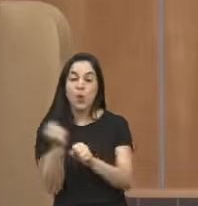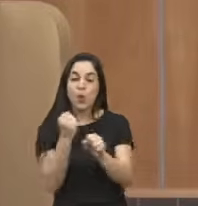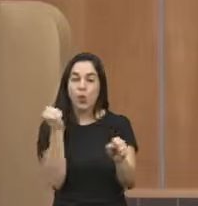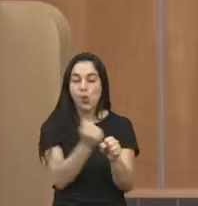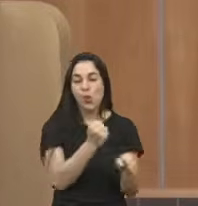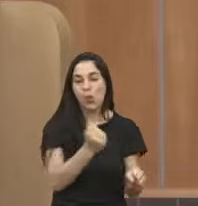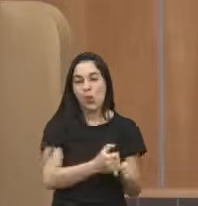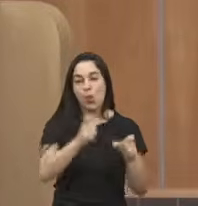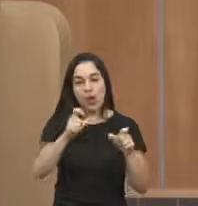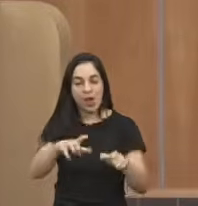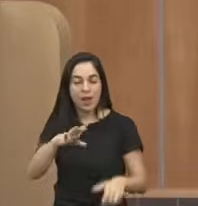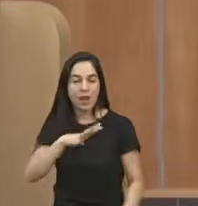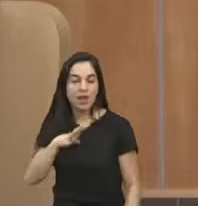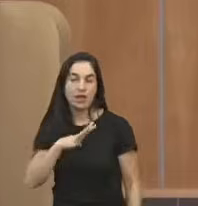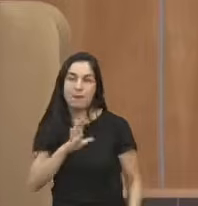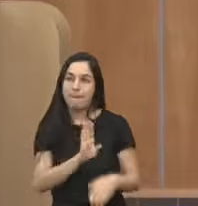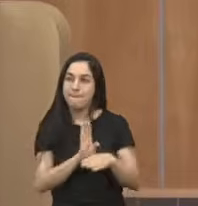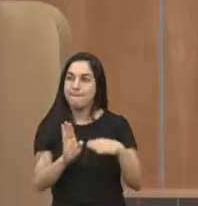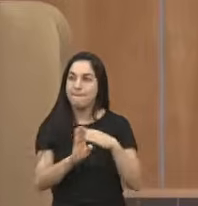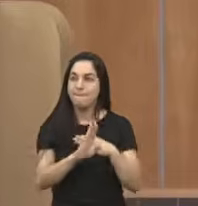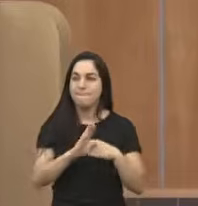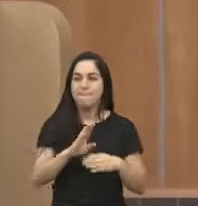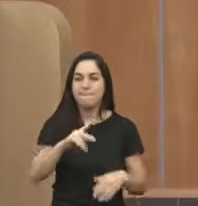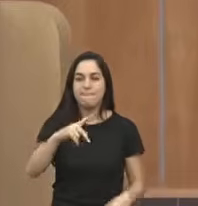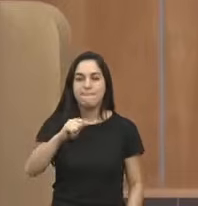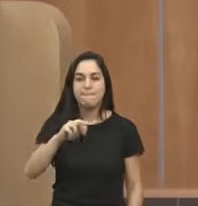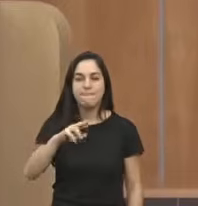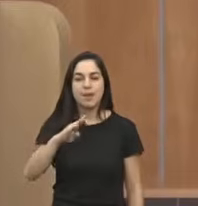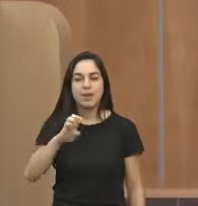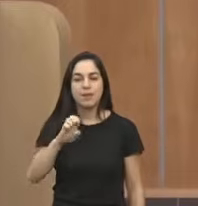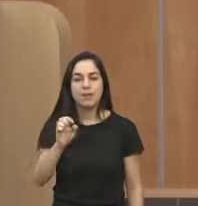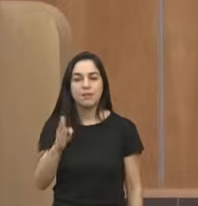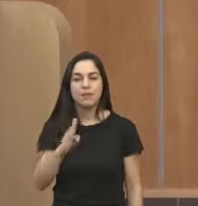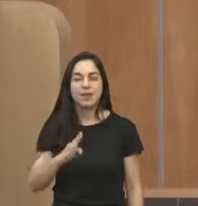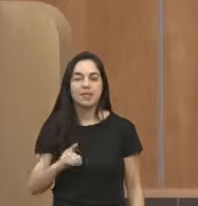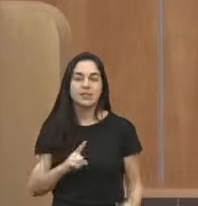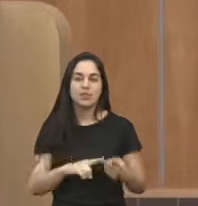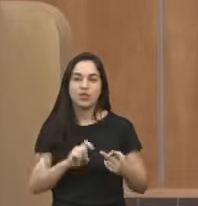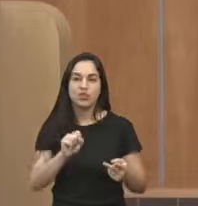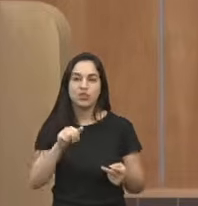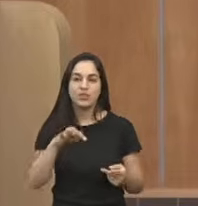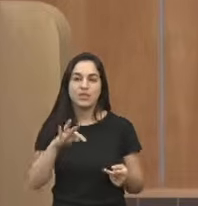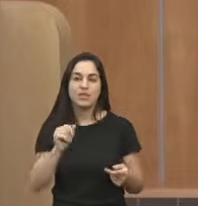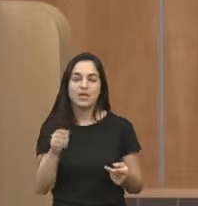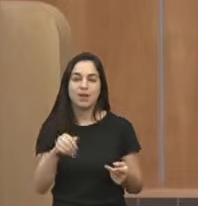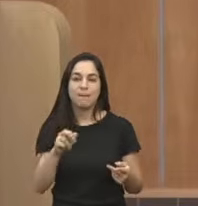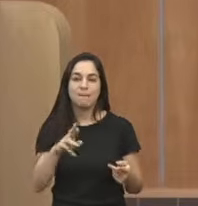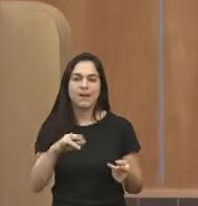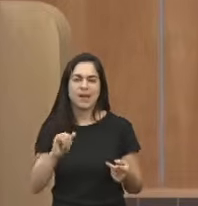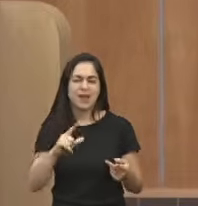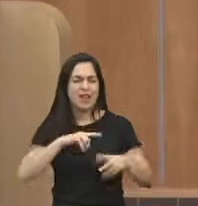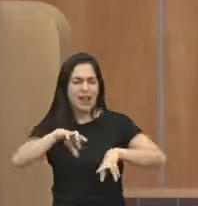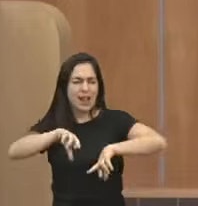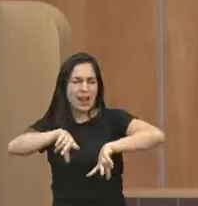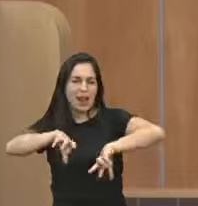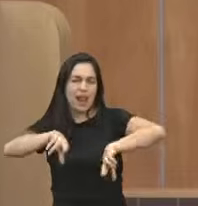Posso citar o Parque Brasil, posso citar o prolongamento de Santa Maria e tantos